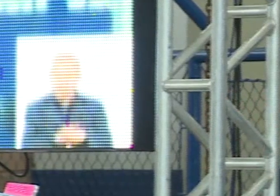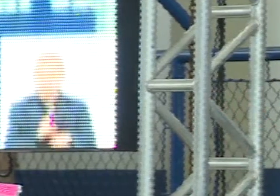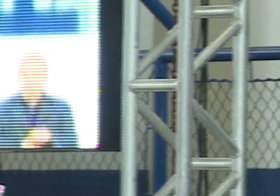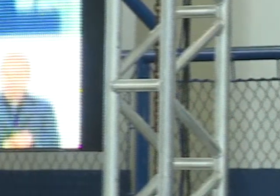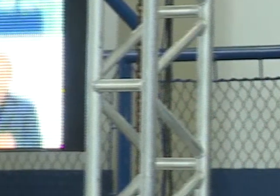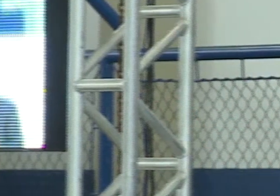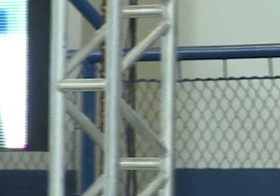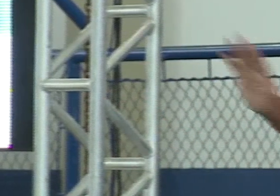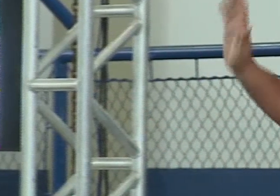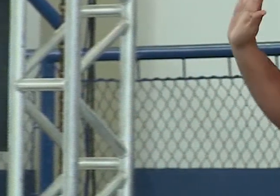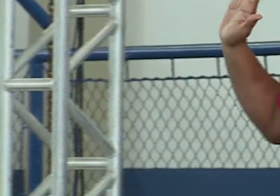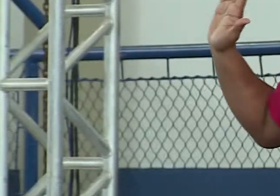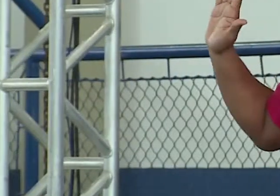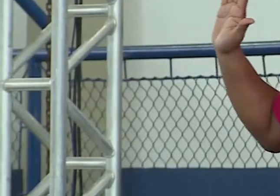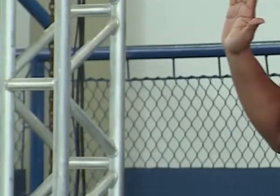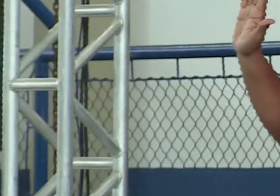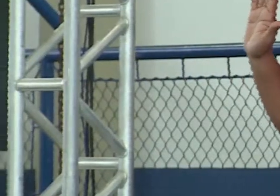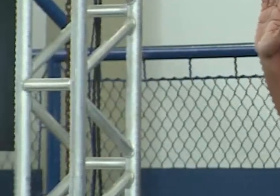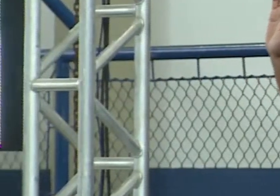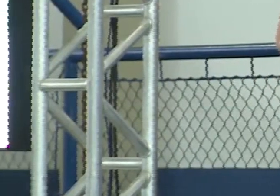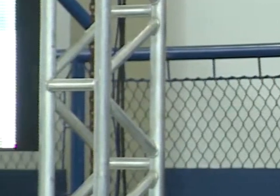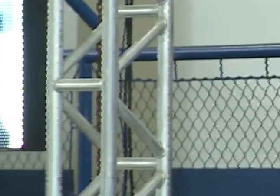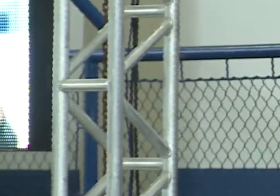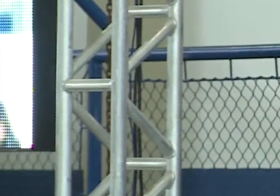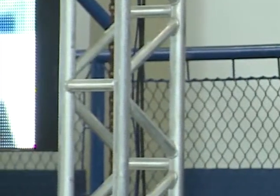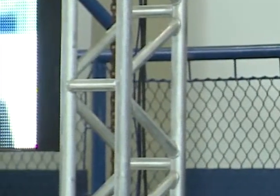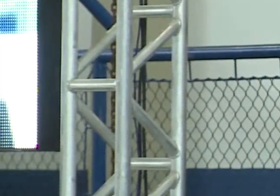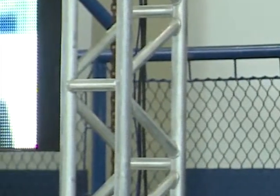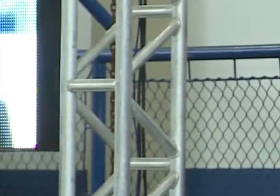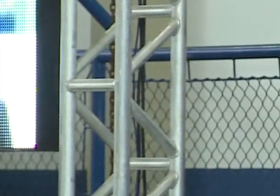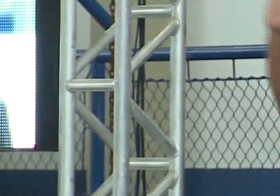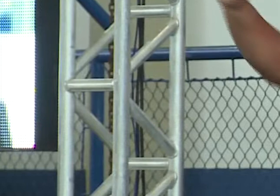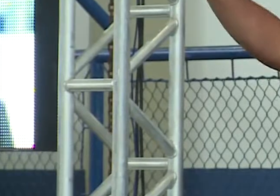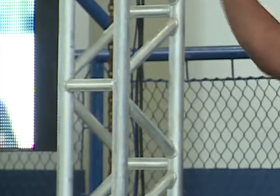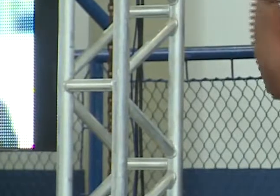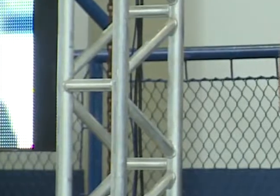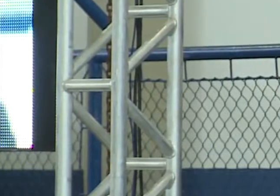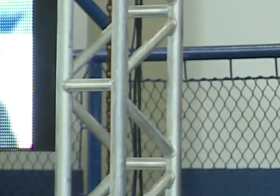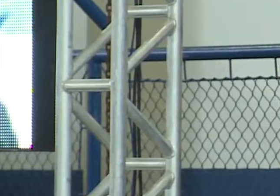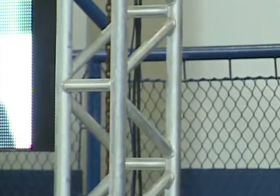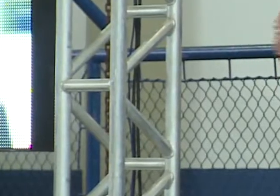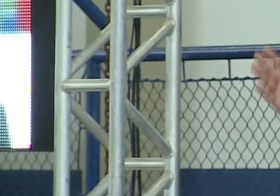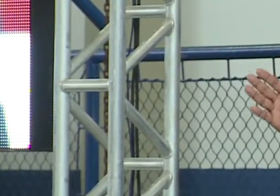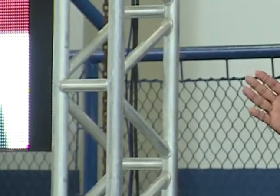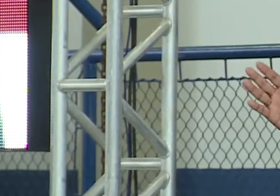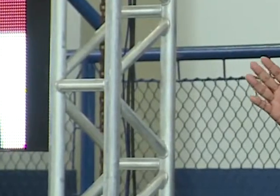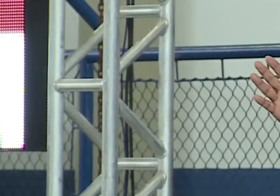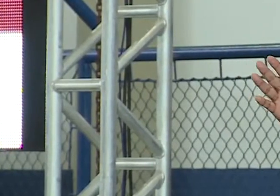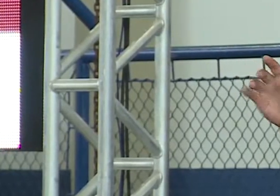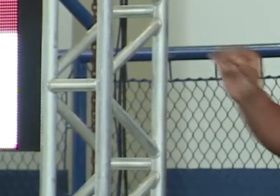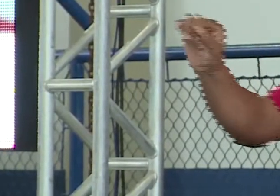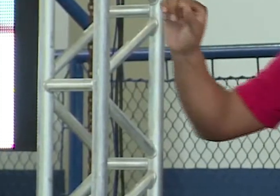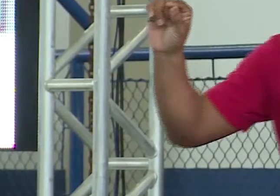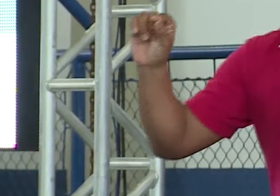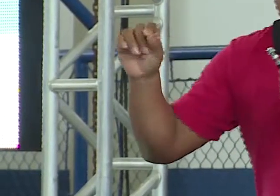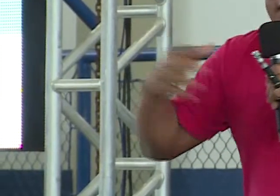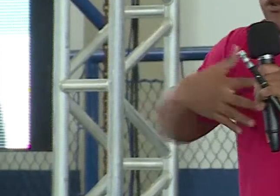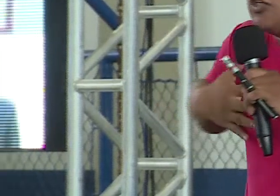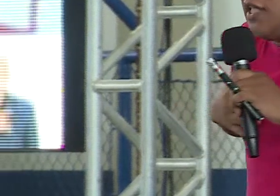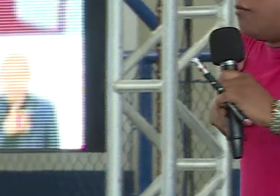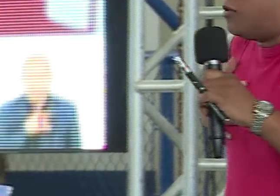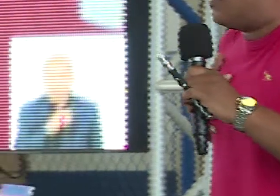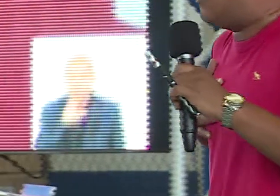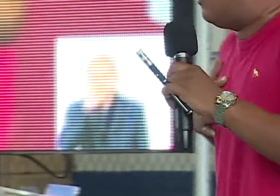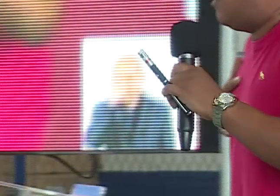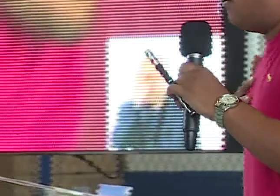coitado, a natureza não foi legal com ele. Se você ficar olhando muito para mim hoje de noite, você vai ter pesadelo, fato. Então